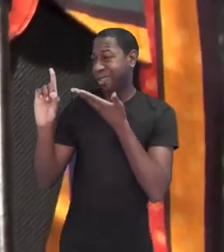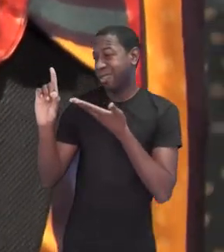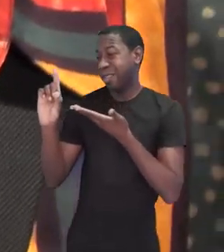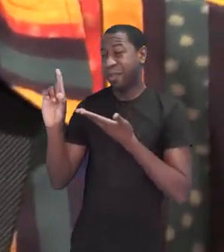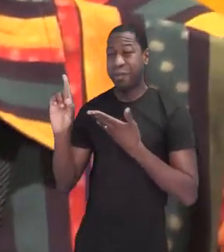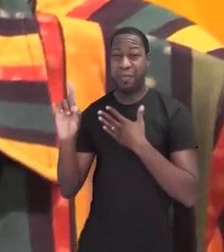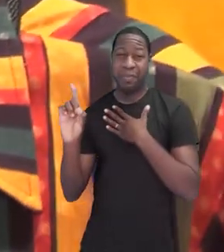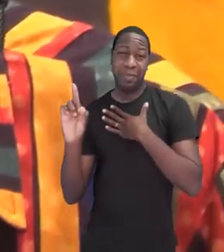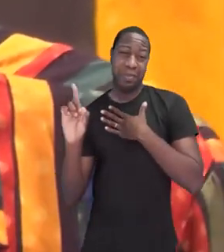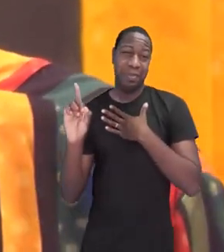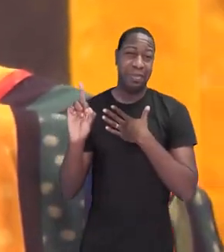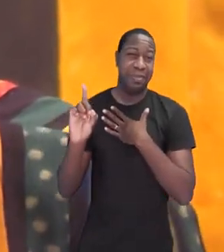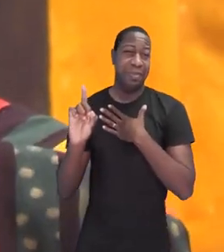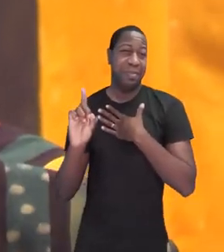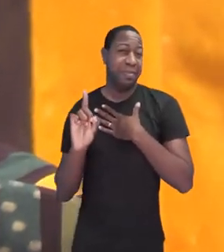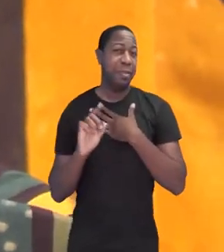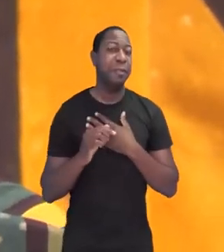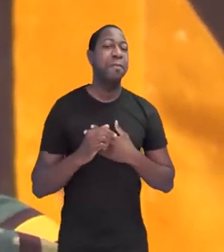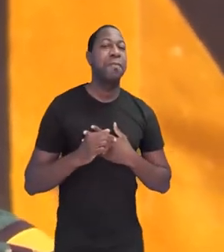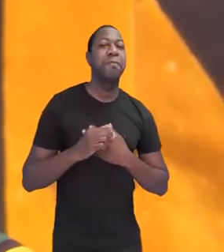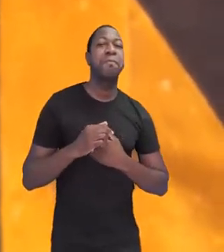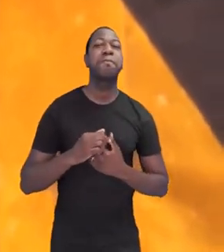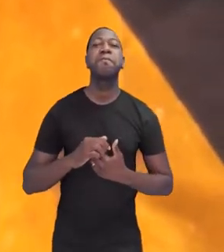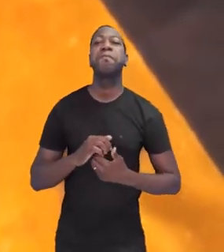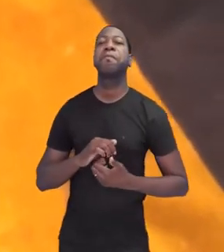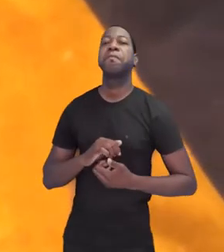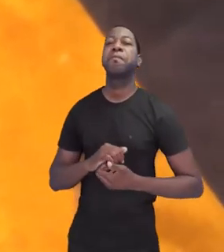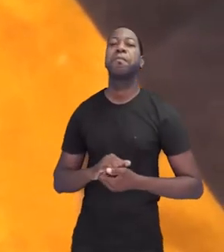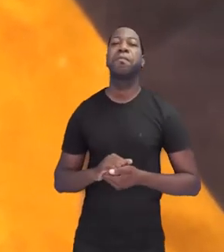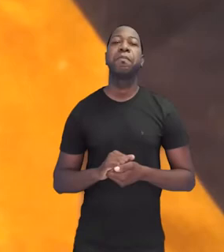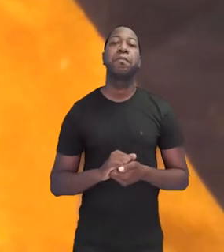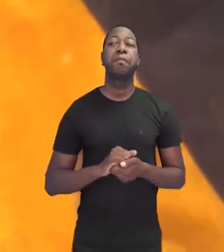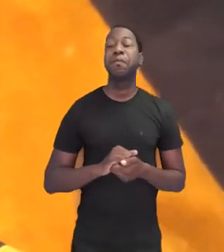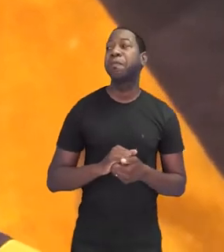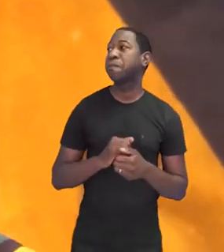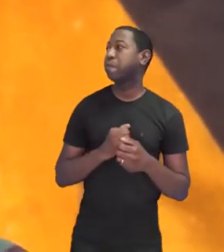morrer, irei no Piauí buscar outro.